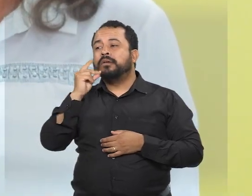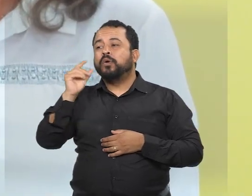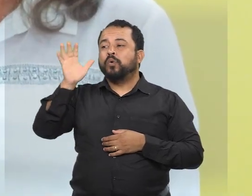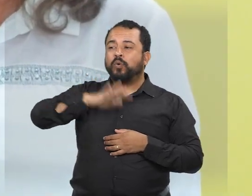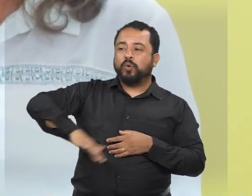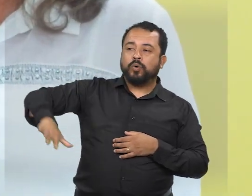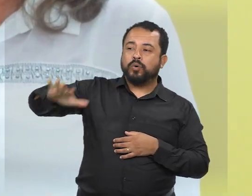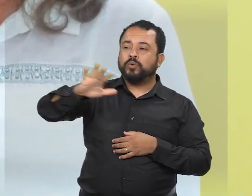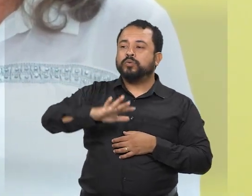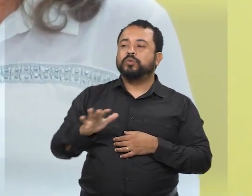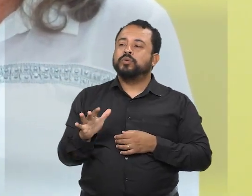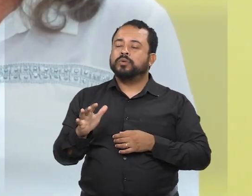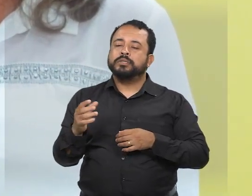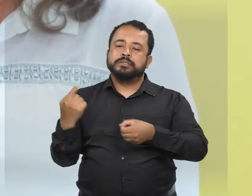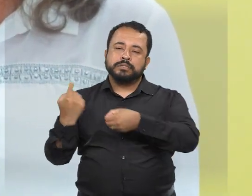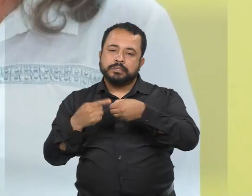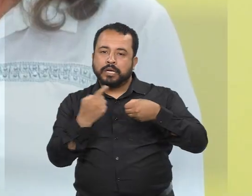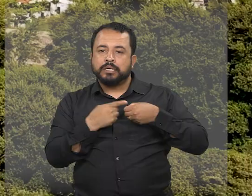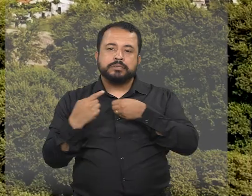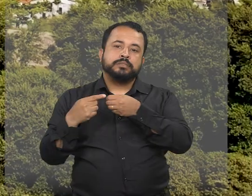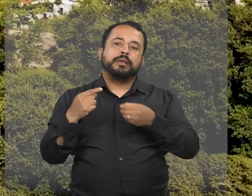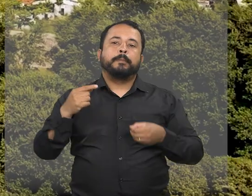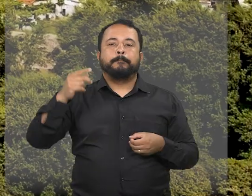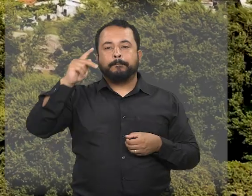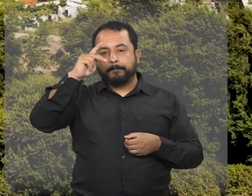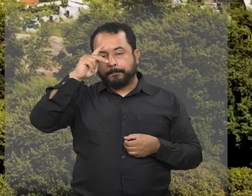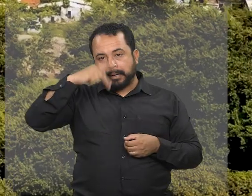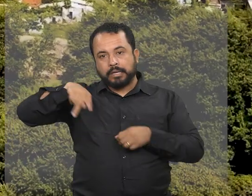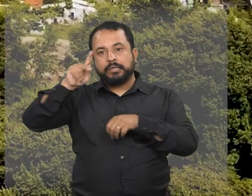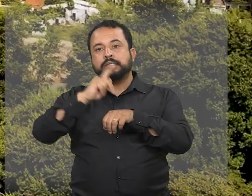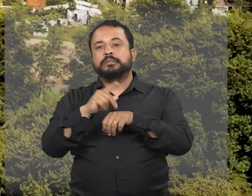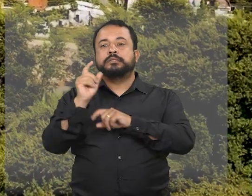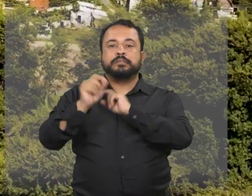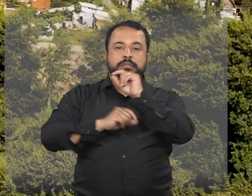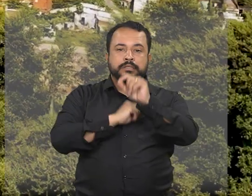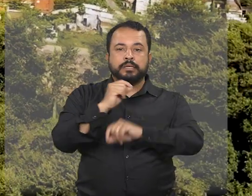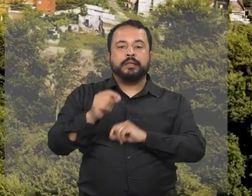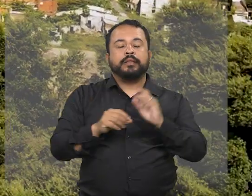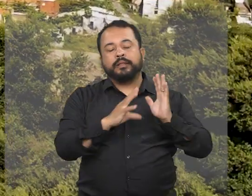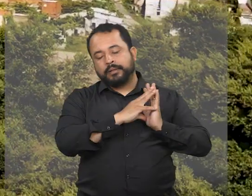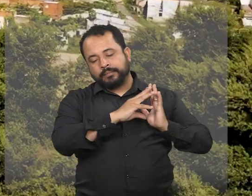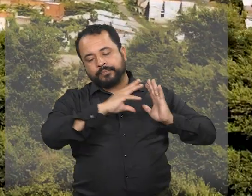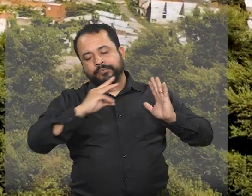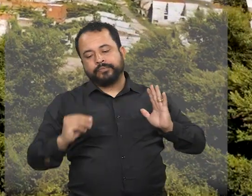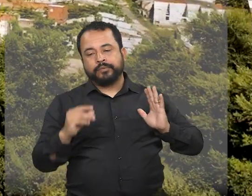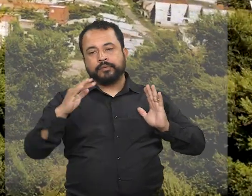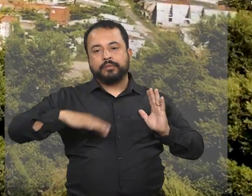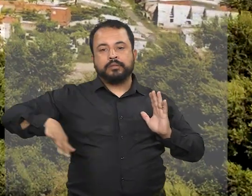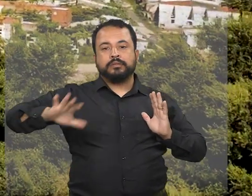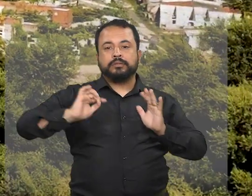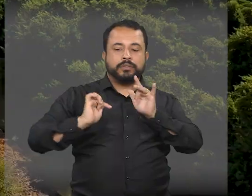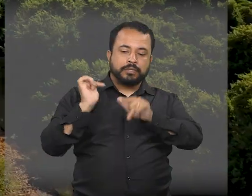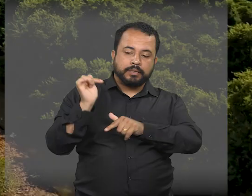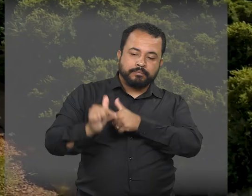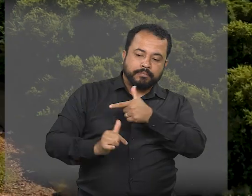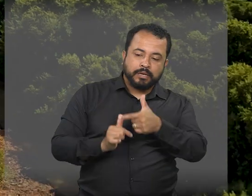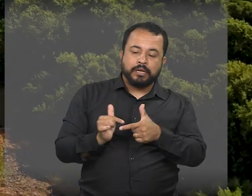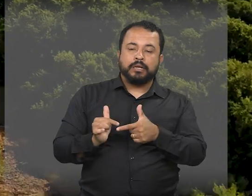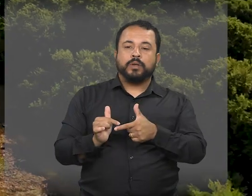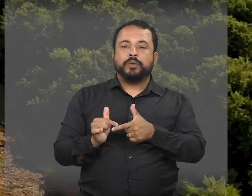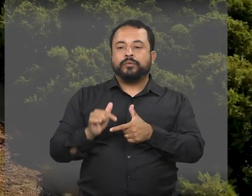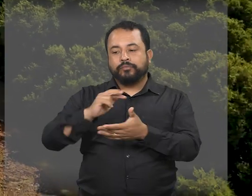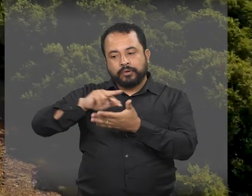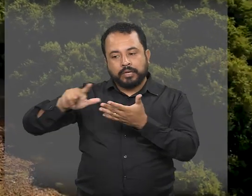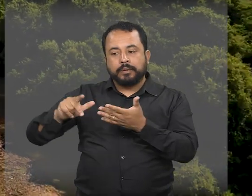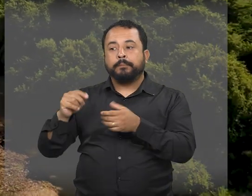de outras cidades do país. Isso venha servir de exemplo para que essa atividade ela seja feita